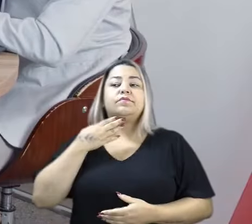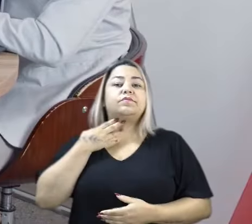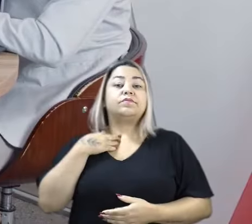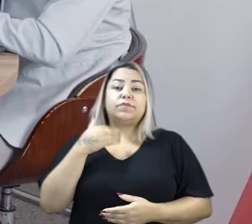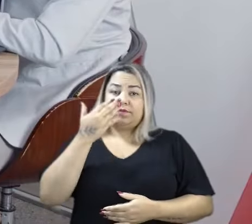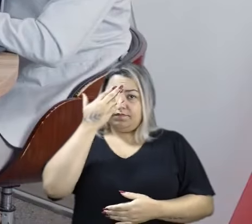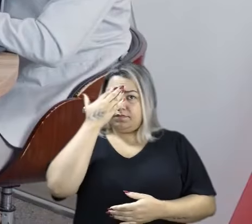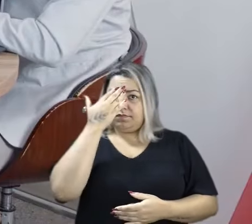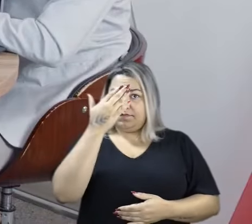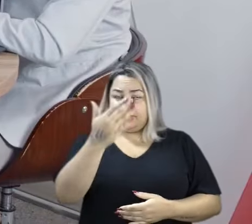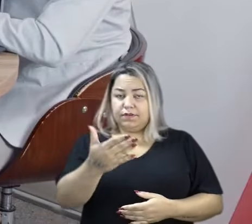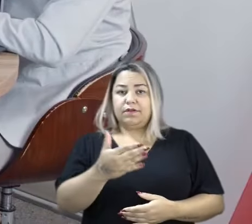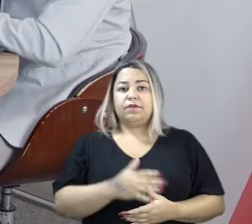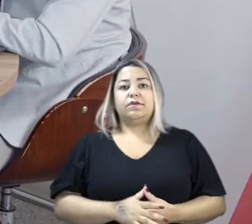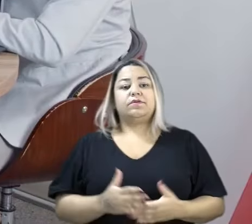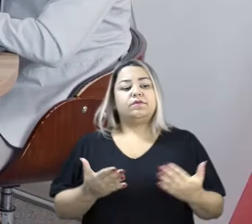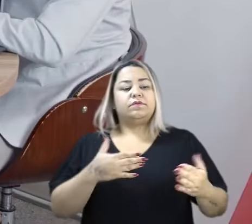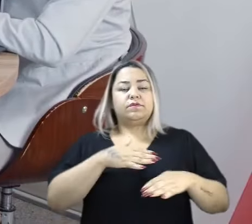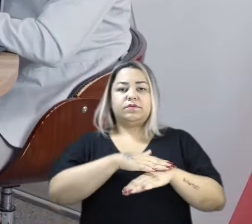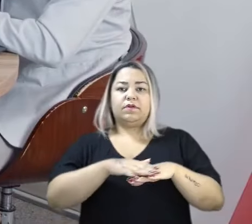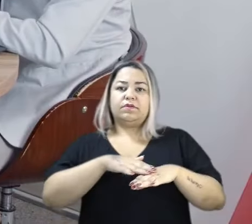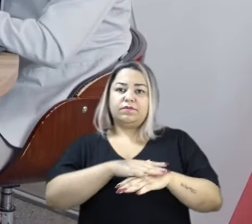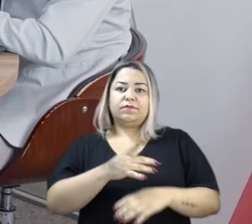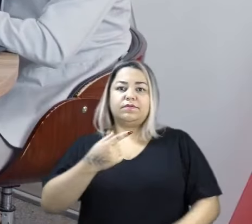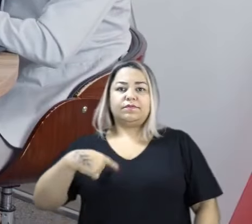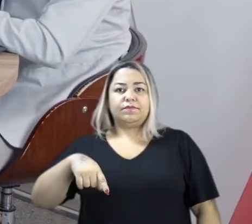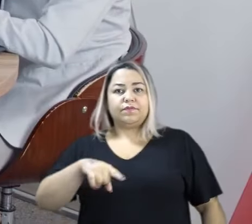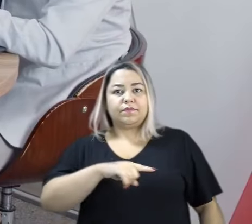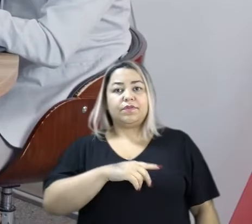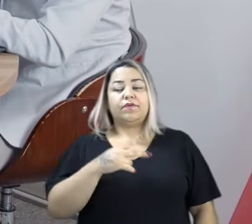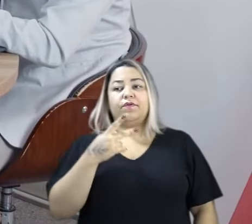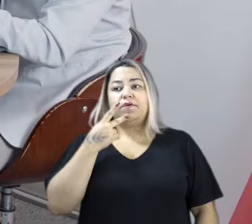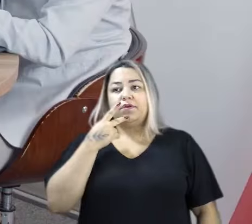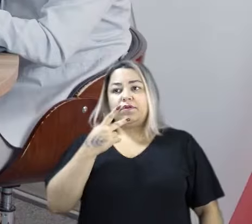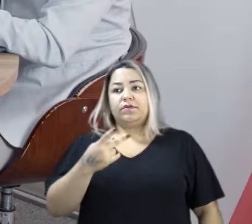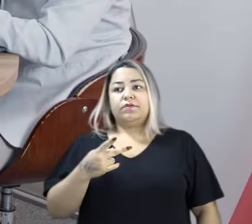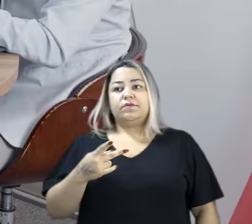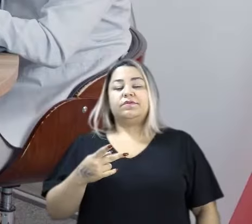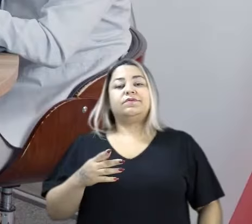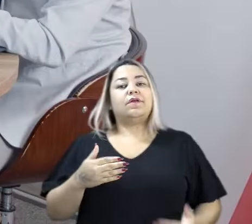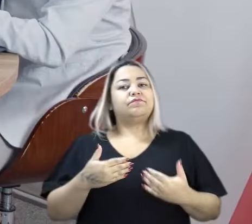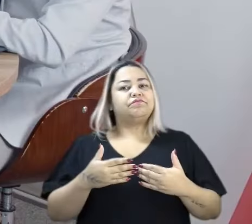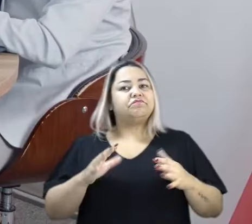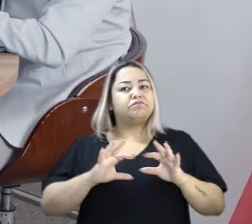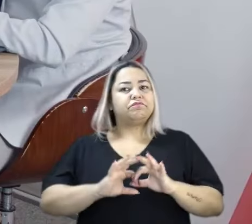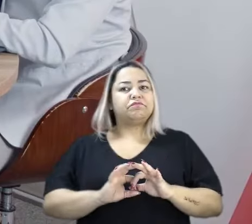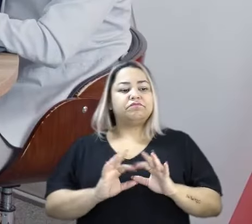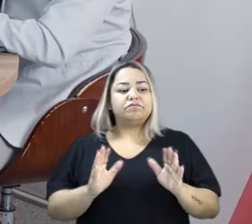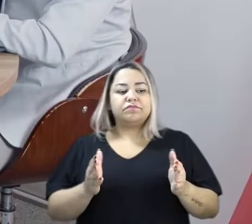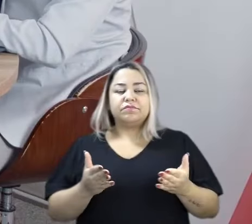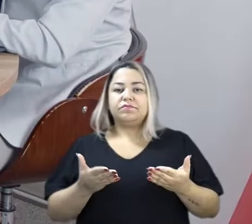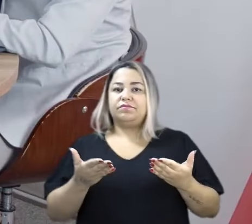Janaína, muito obrigado por ter conversado com a gente aqui. Espaço segue sempre aberto para vocês,